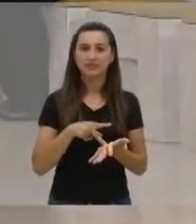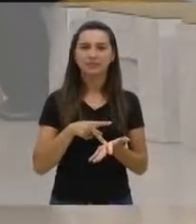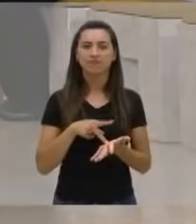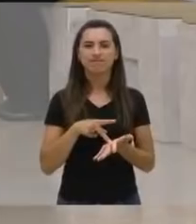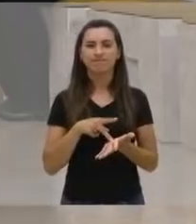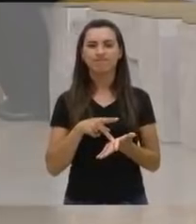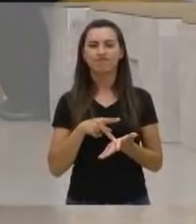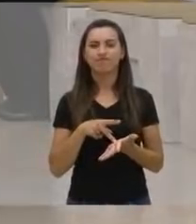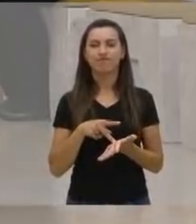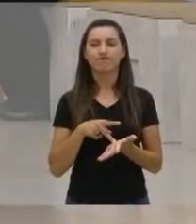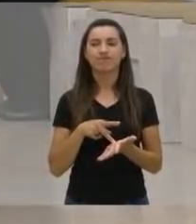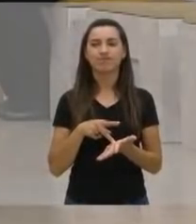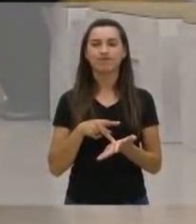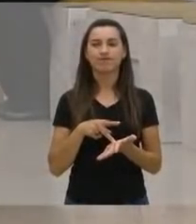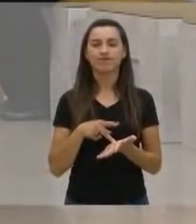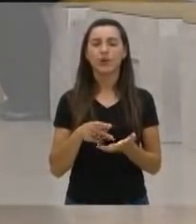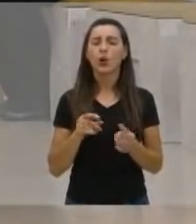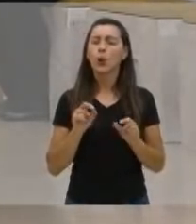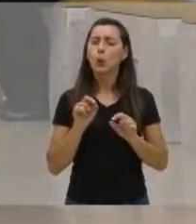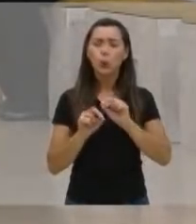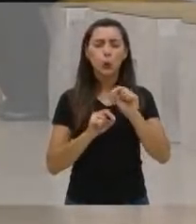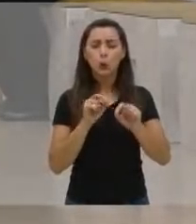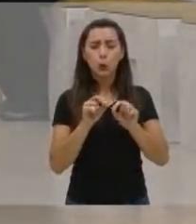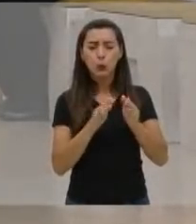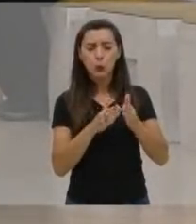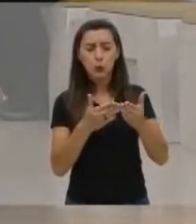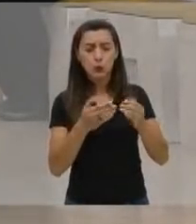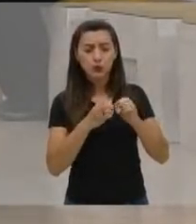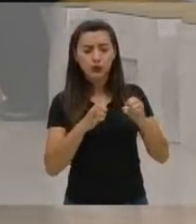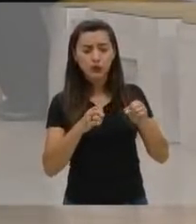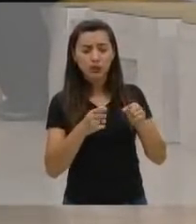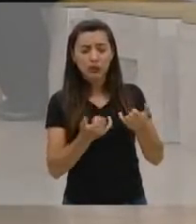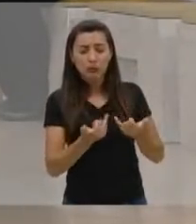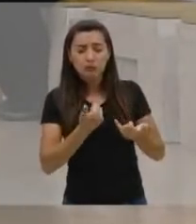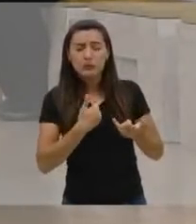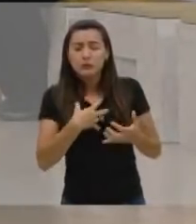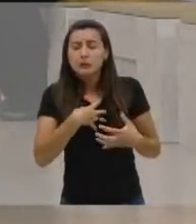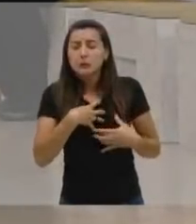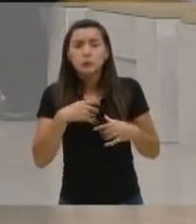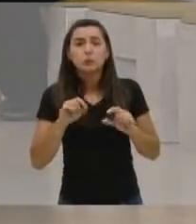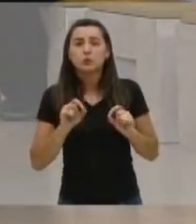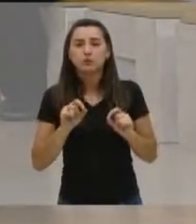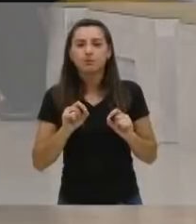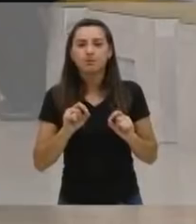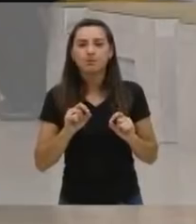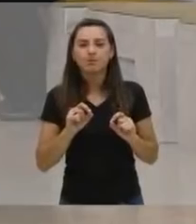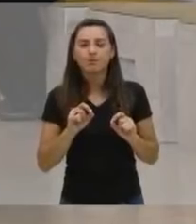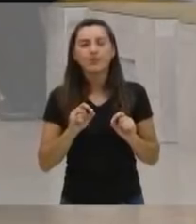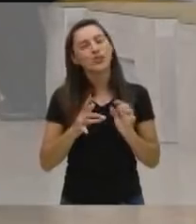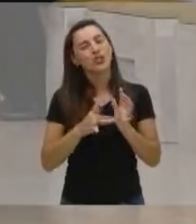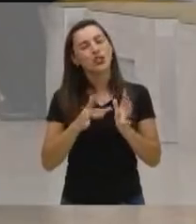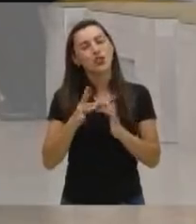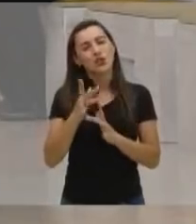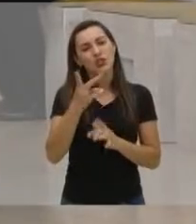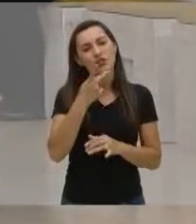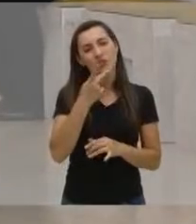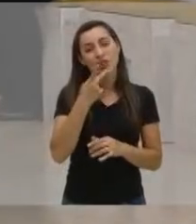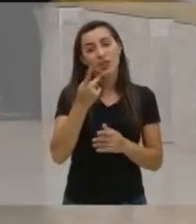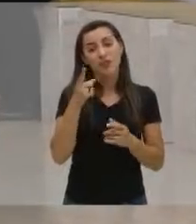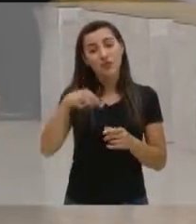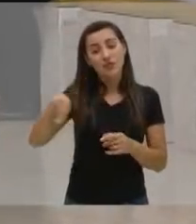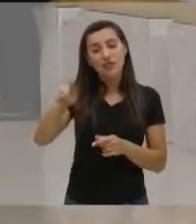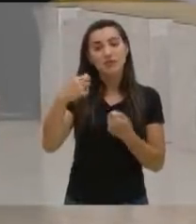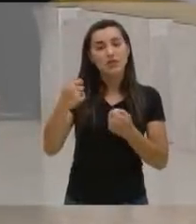Na verdade, a grande mensagem hoje é o Senhor dizendo: sejam como eu, o trigo que cai na